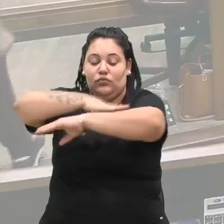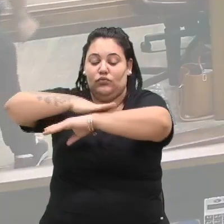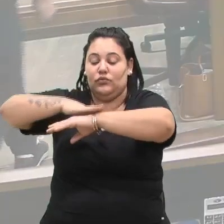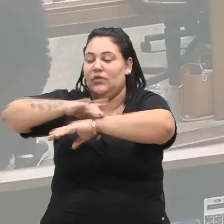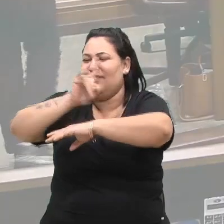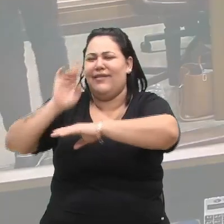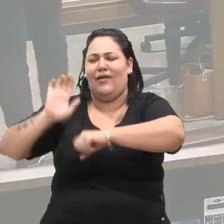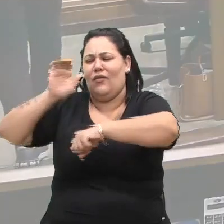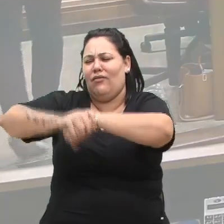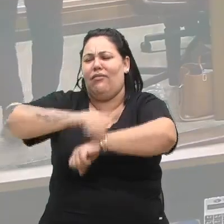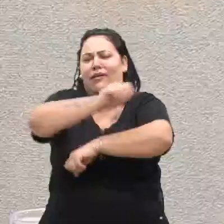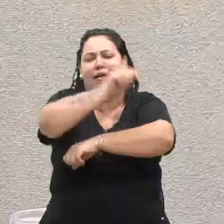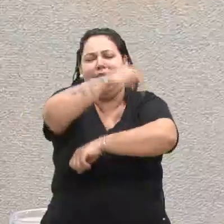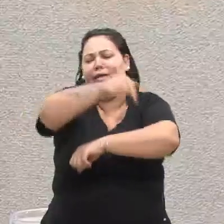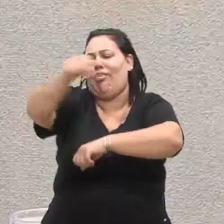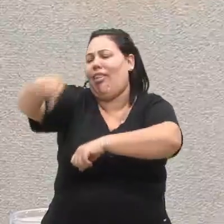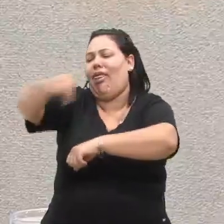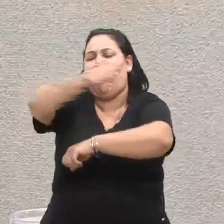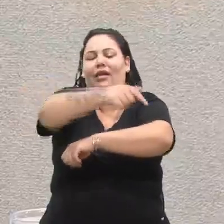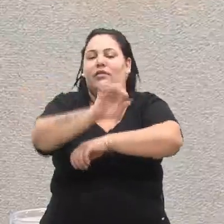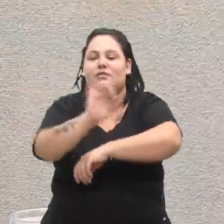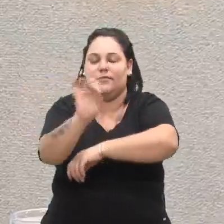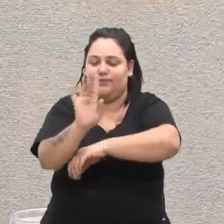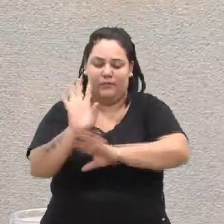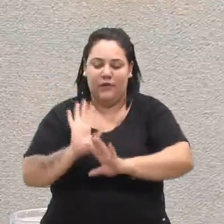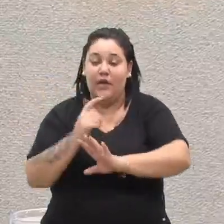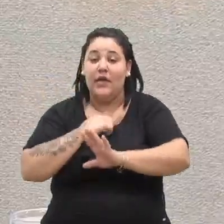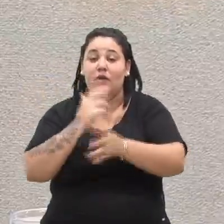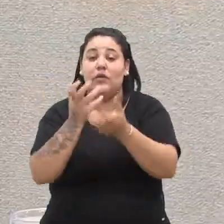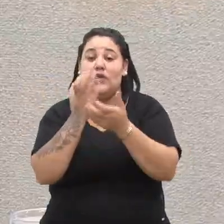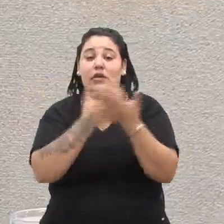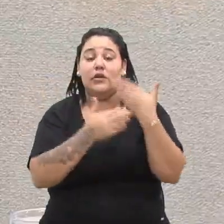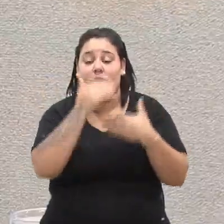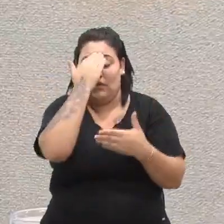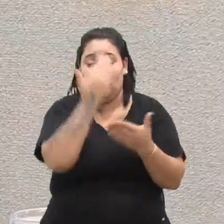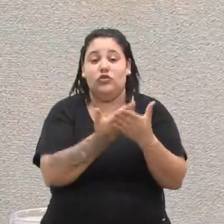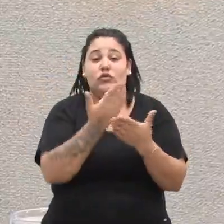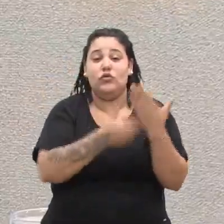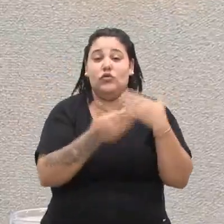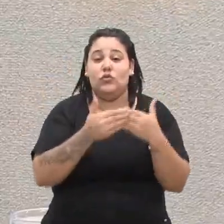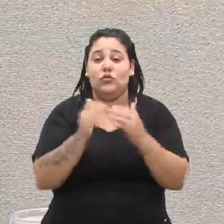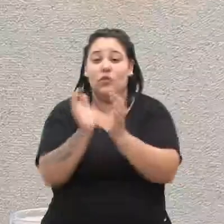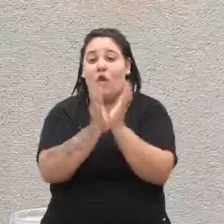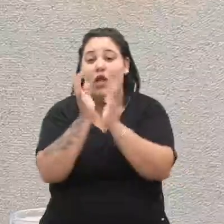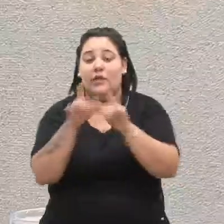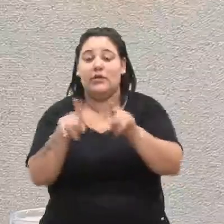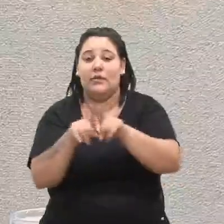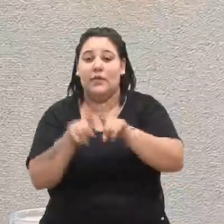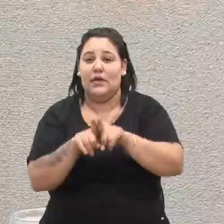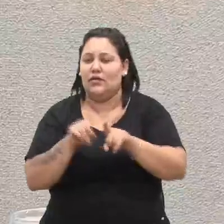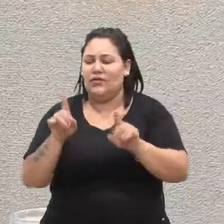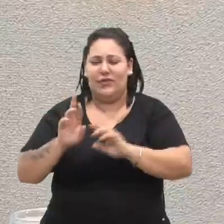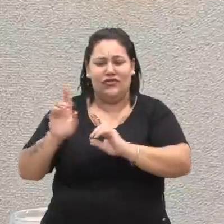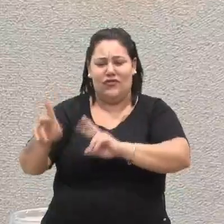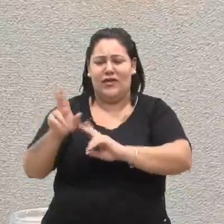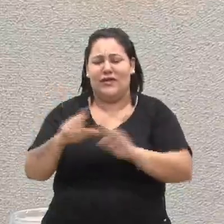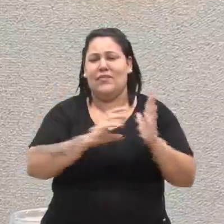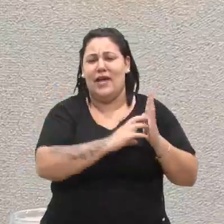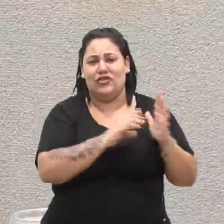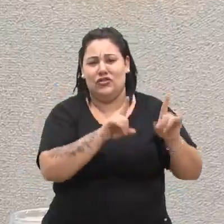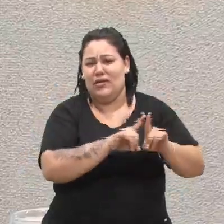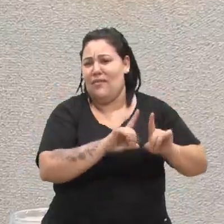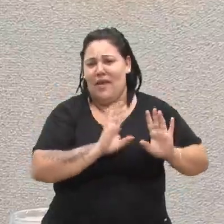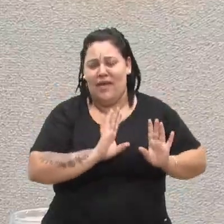Eu gostaria, e acredito que todos os colegas aqui, todos, sem distinção de partido,